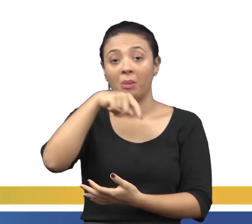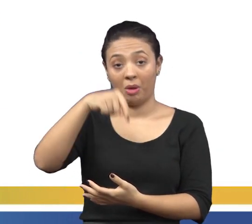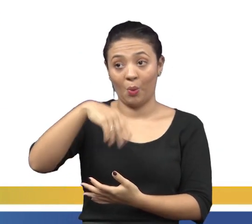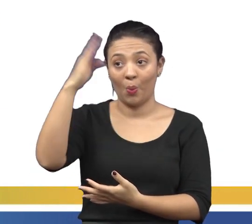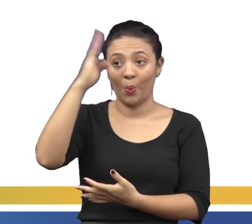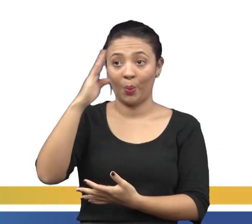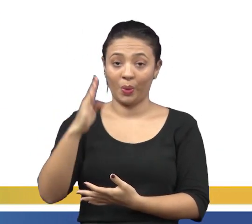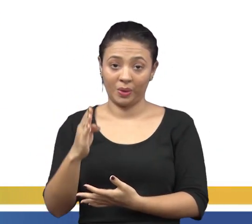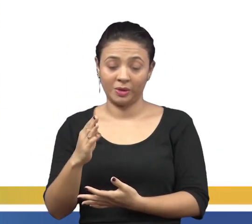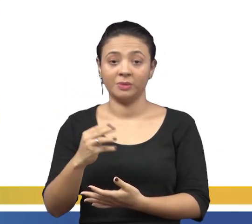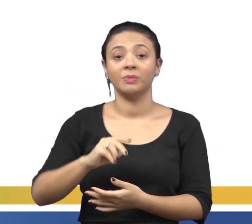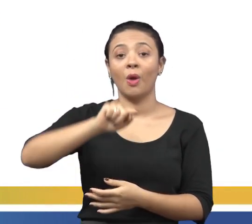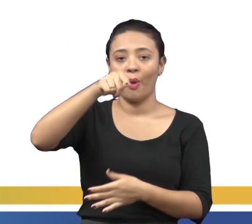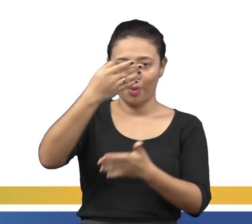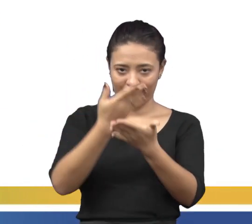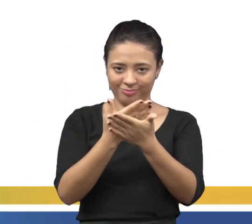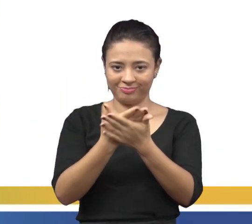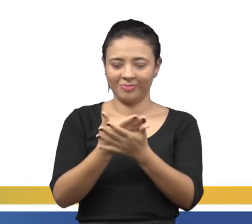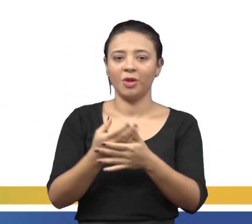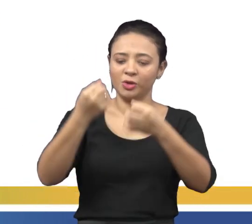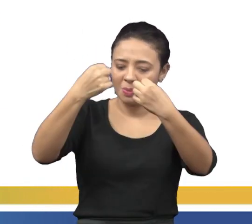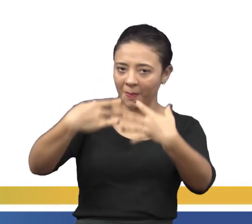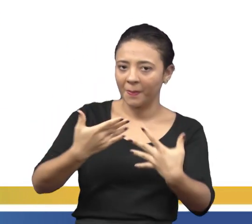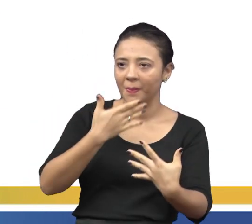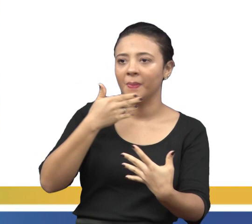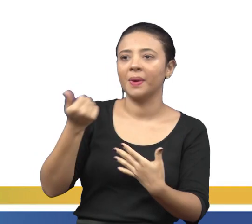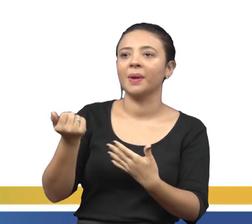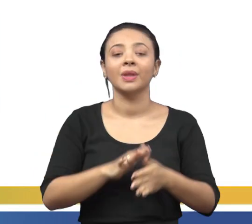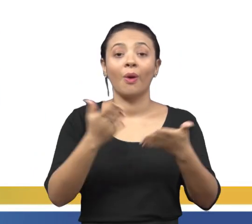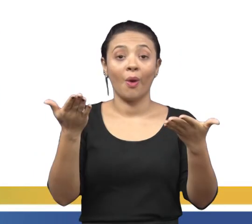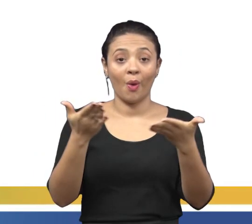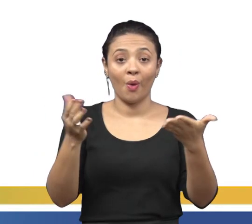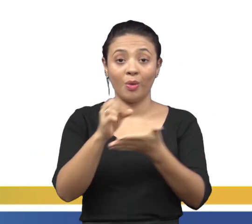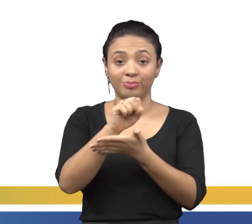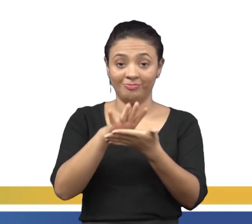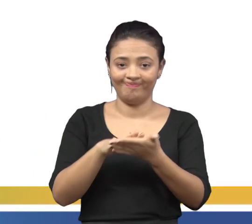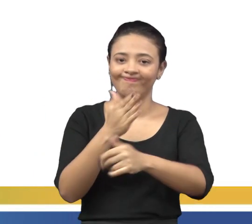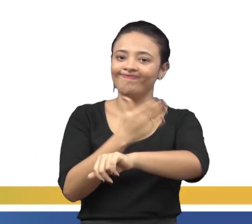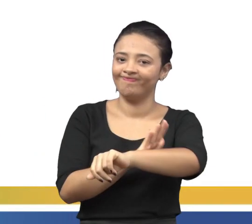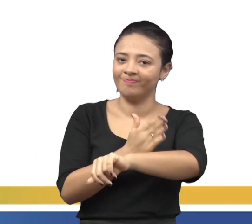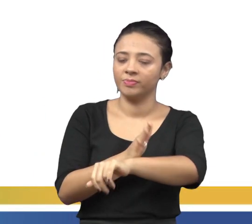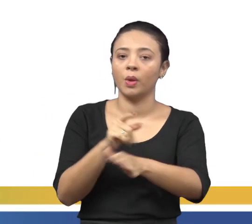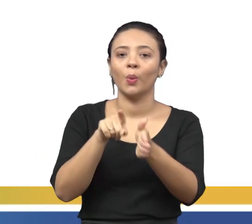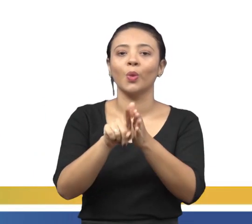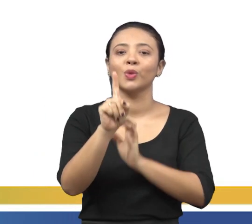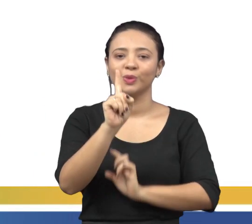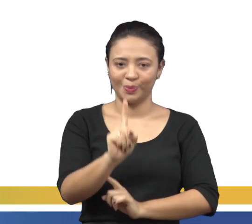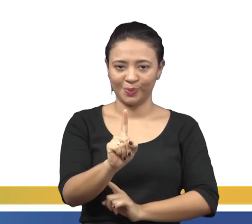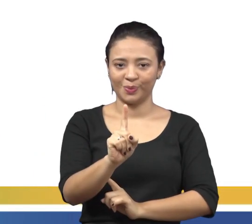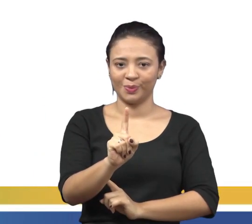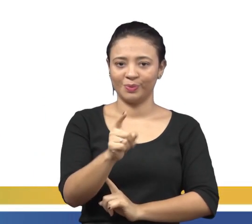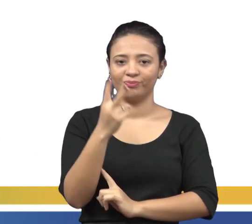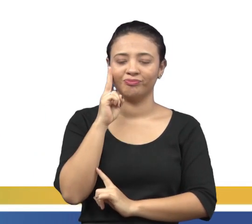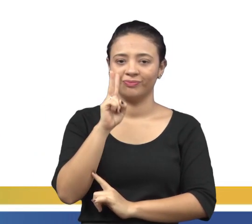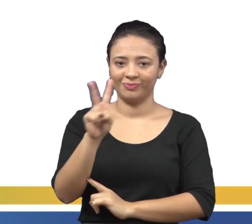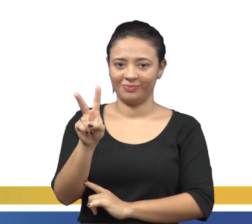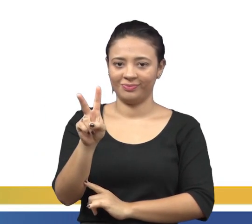Numa próxima aula, tá? E aí, vamos praticar. Questão 1, pessoal. Olha